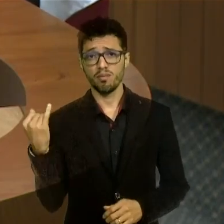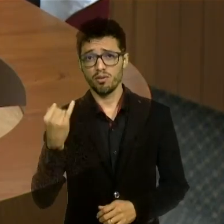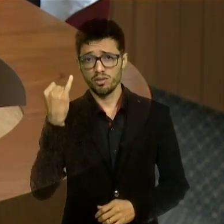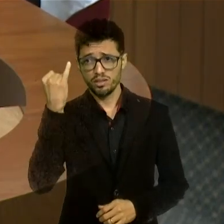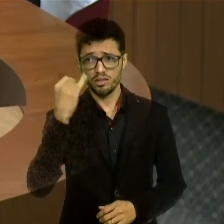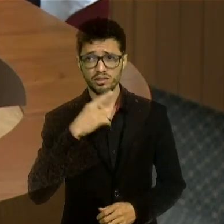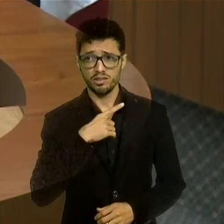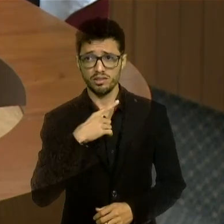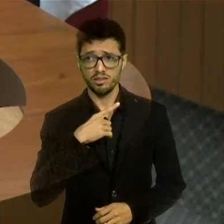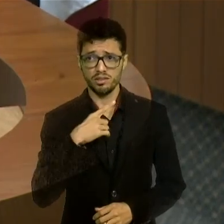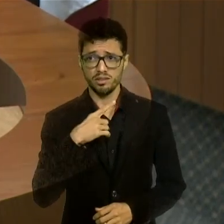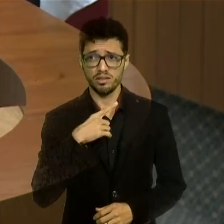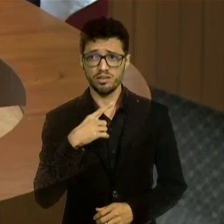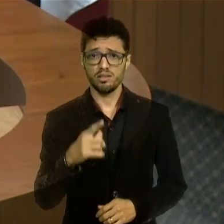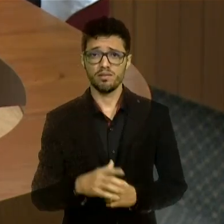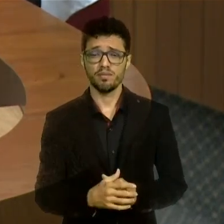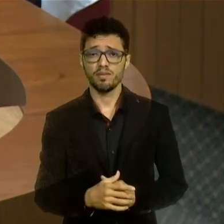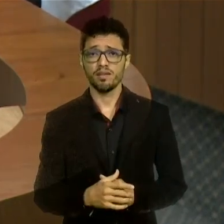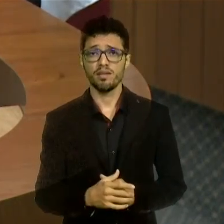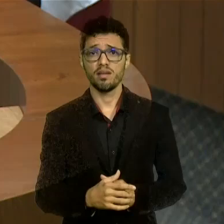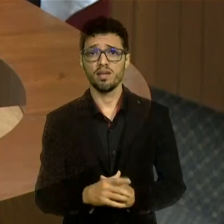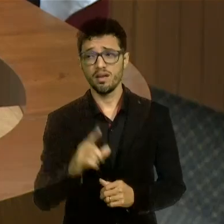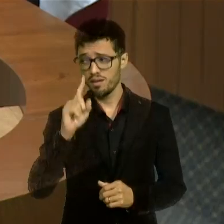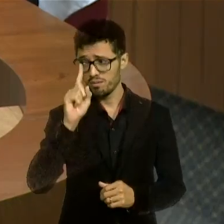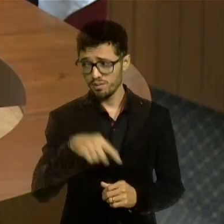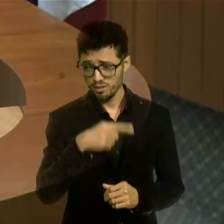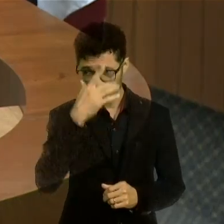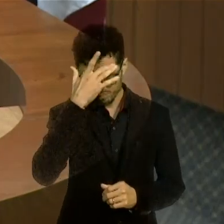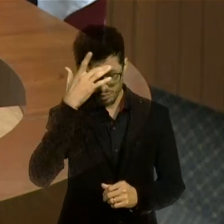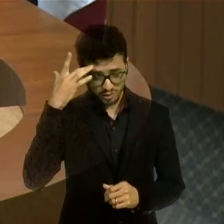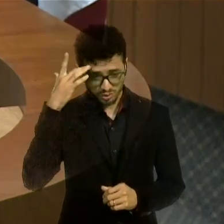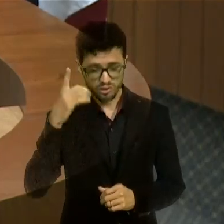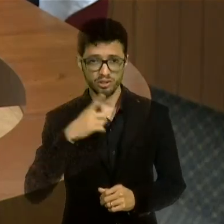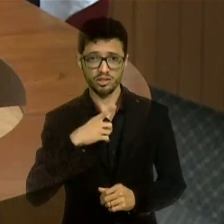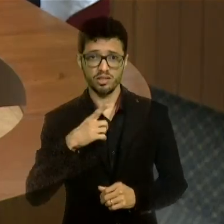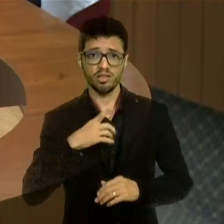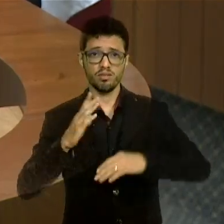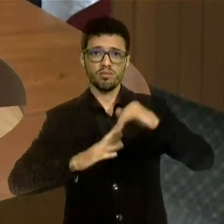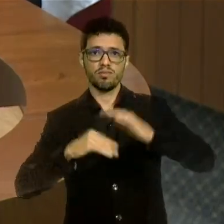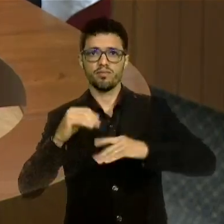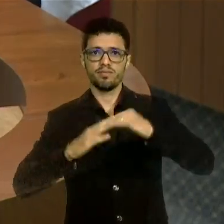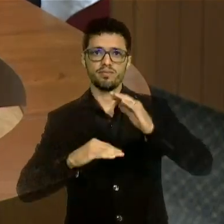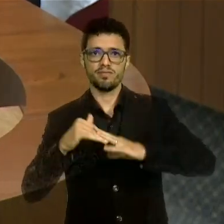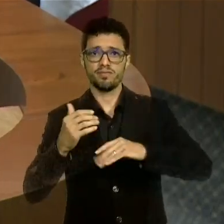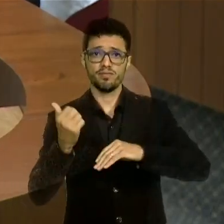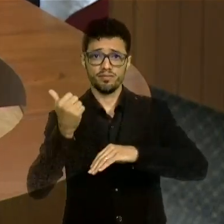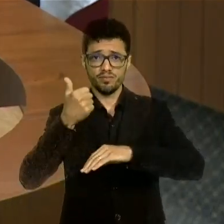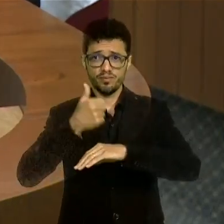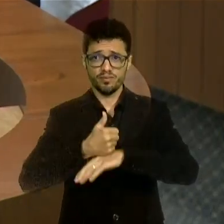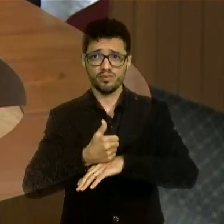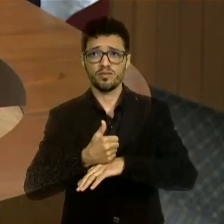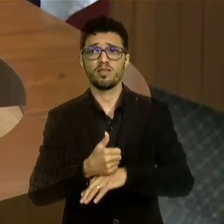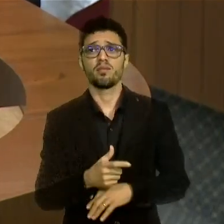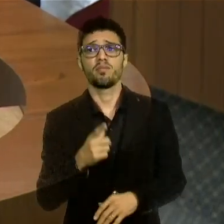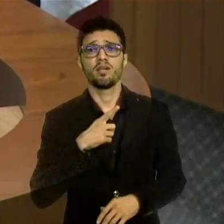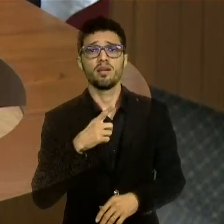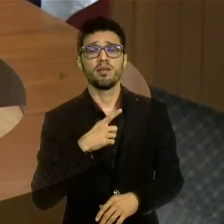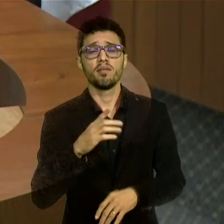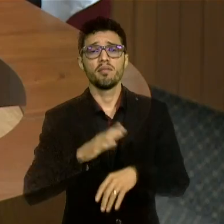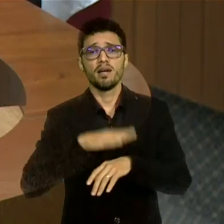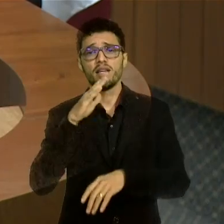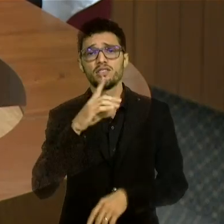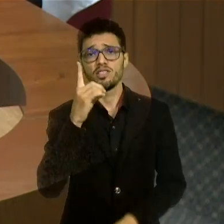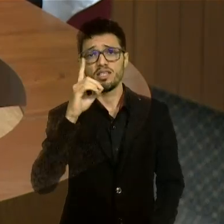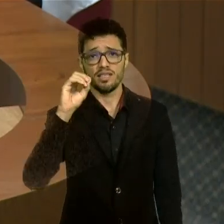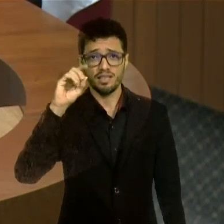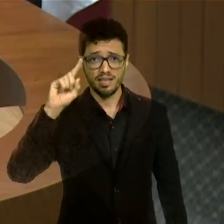cada 1.000 habitantes, a gente tem no Maranhão um profissional para mais de 10 mil habitantes nessa